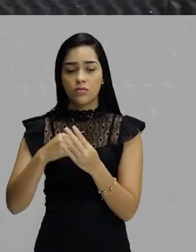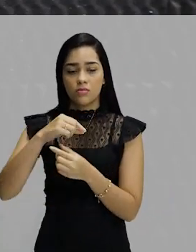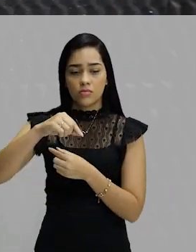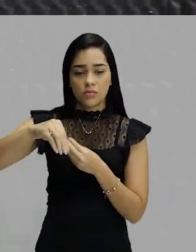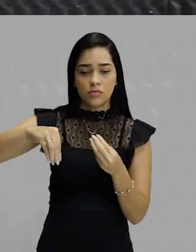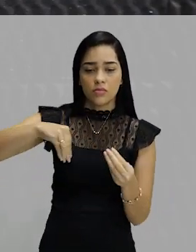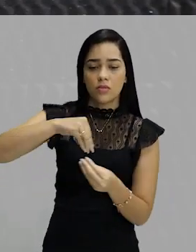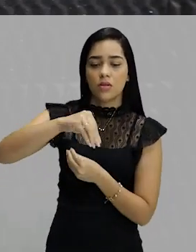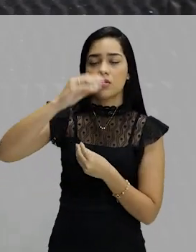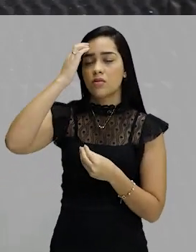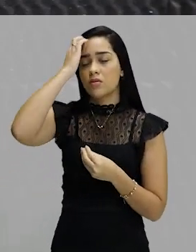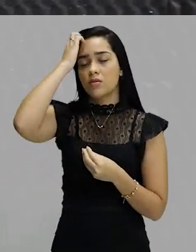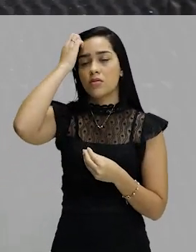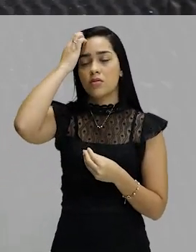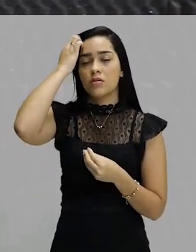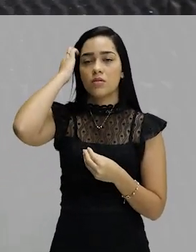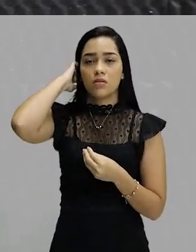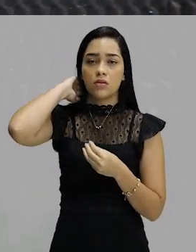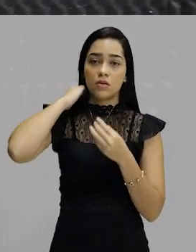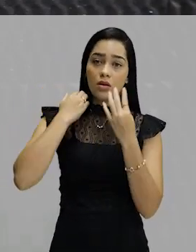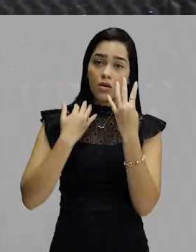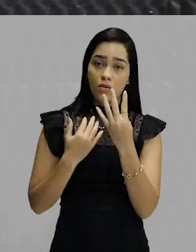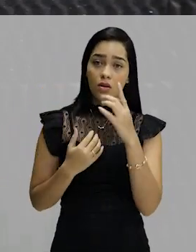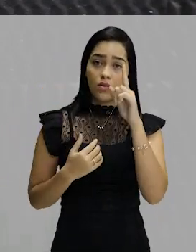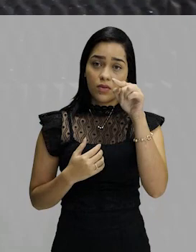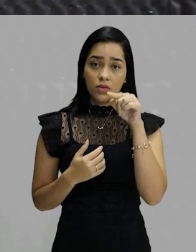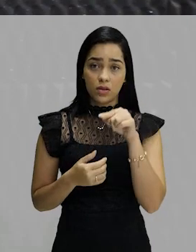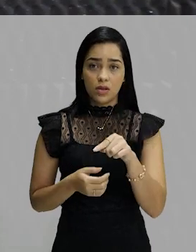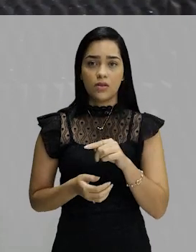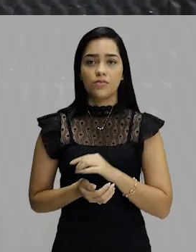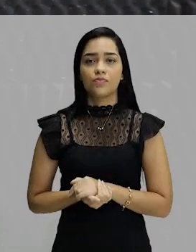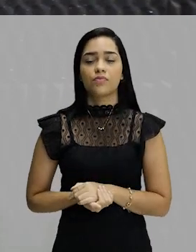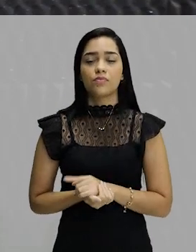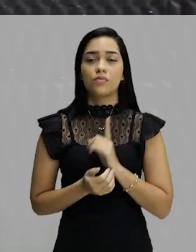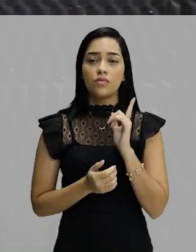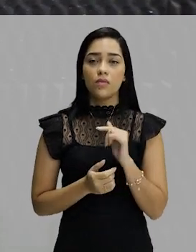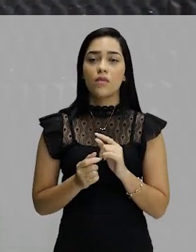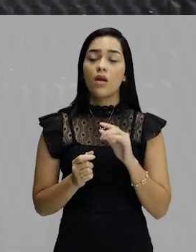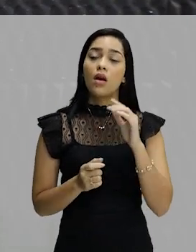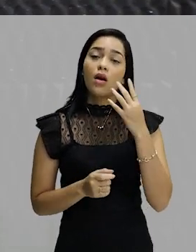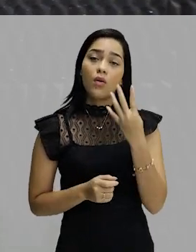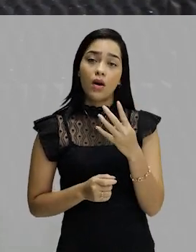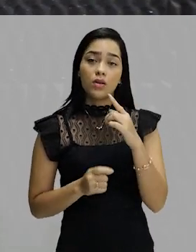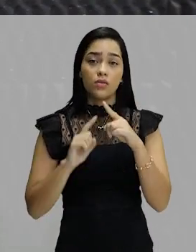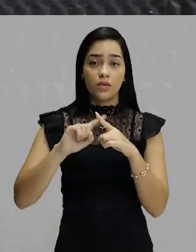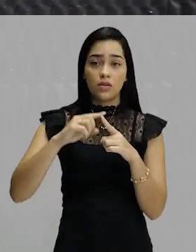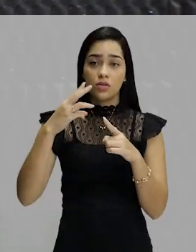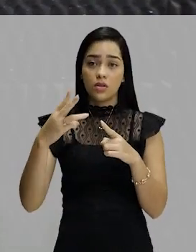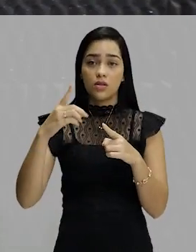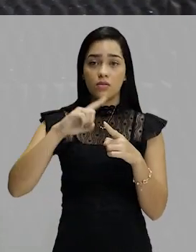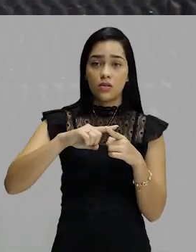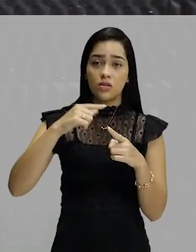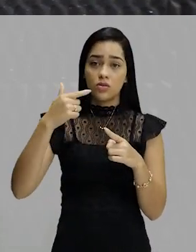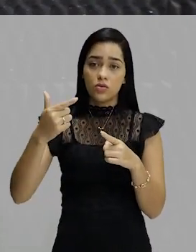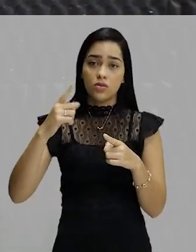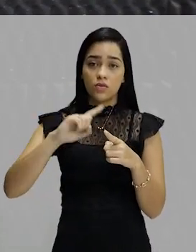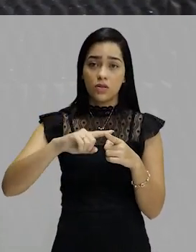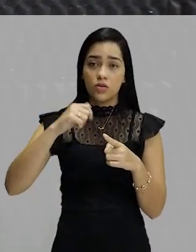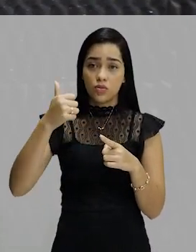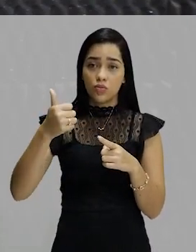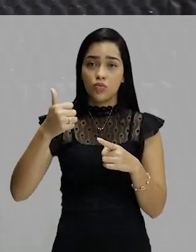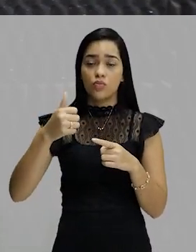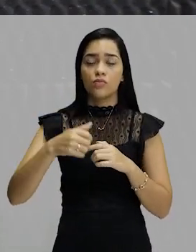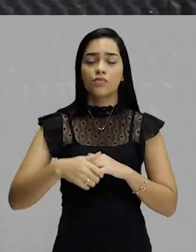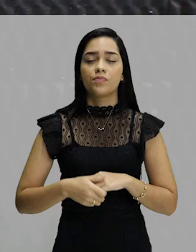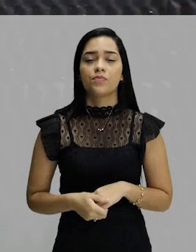elementos. Isso aqui vai ser igual a 4 fatorial. Ou seja, 4 vezes 3 vezes 2